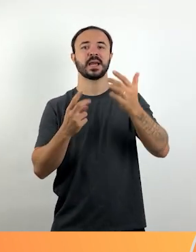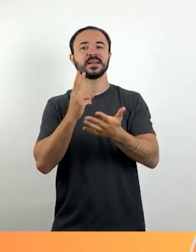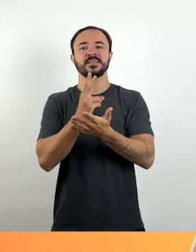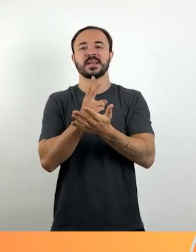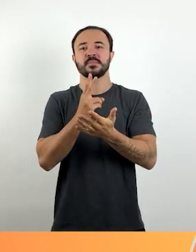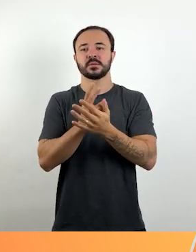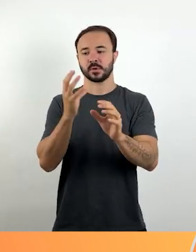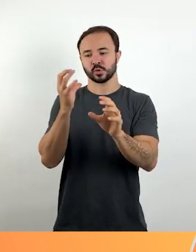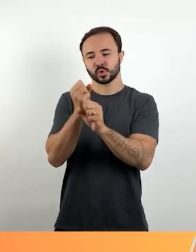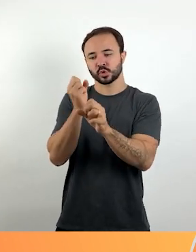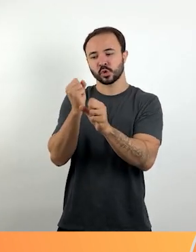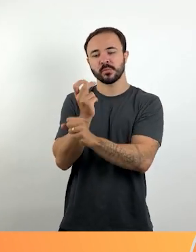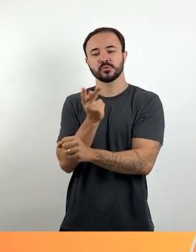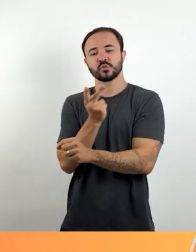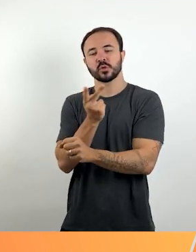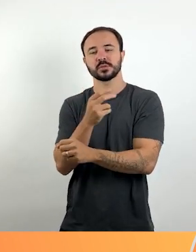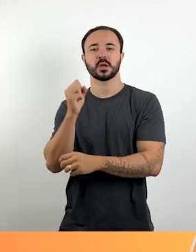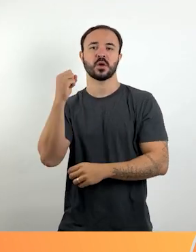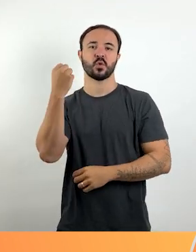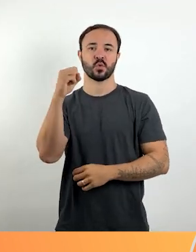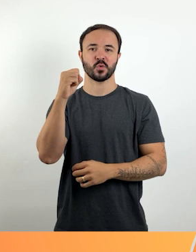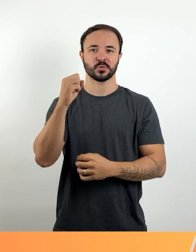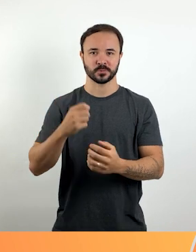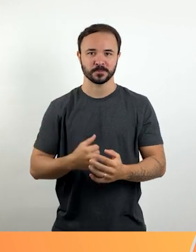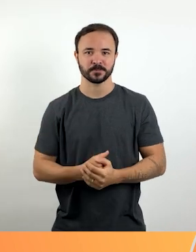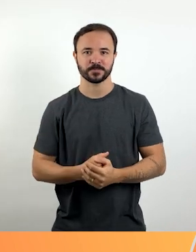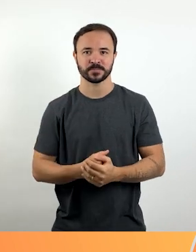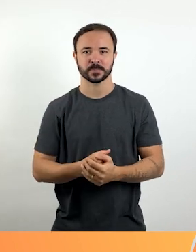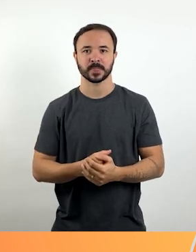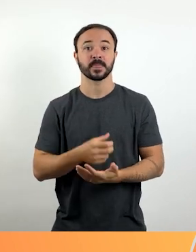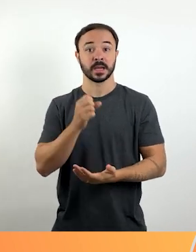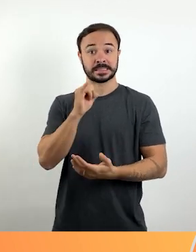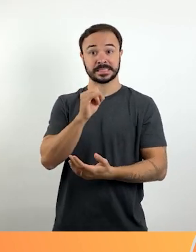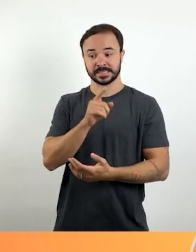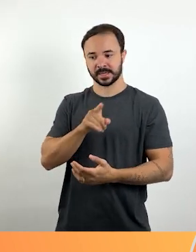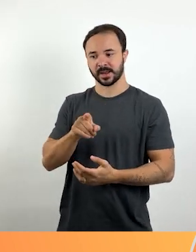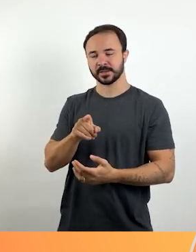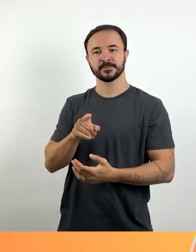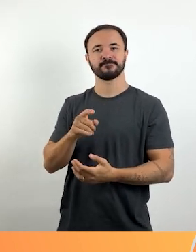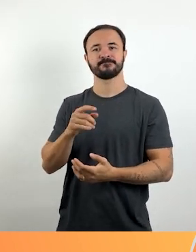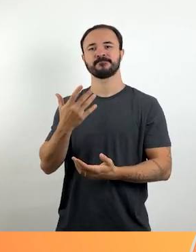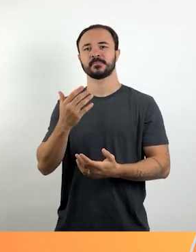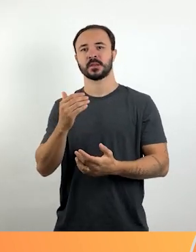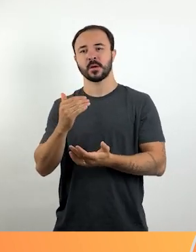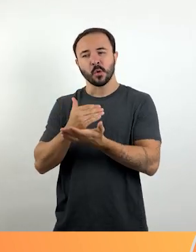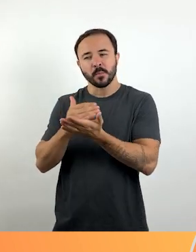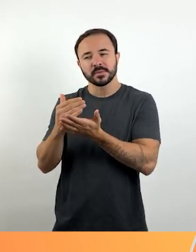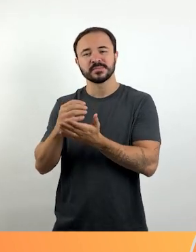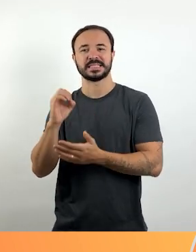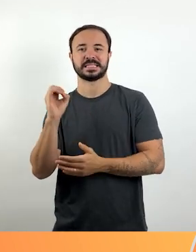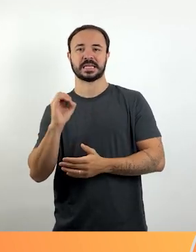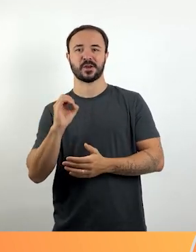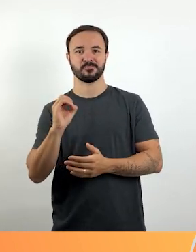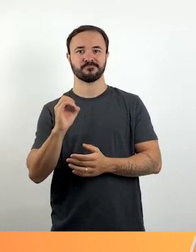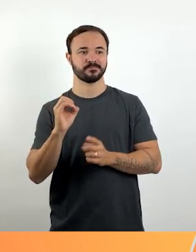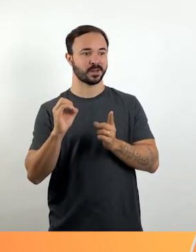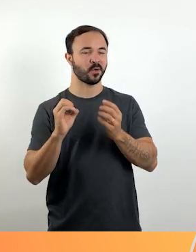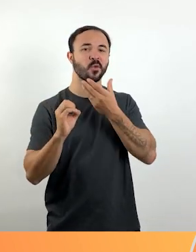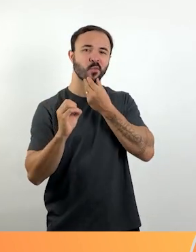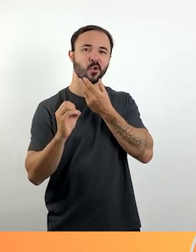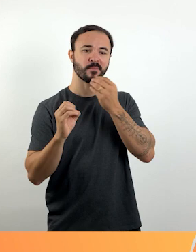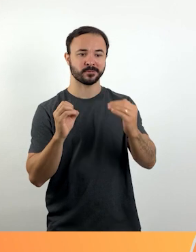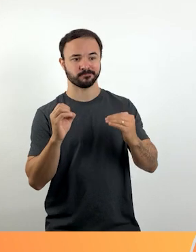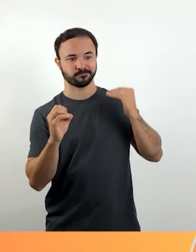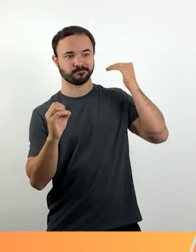1 mais 7, 8. Se Maria vai lá para o iniciozinho da roda, 0, né, Paulo vai para 8. E aí,